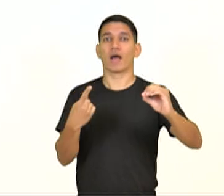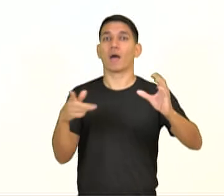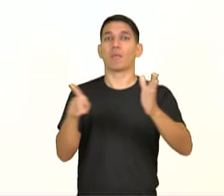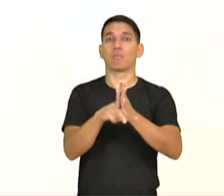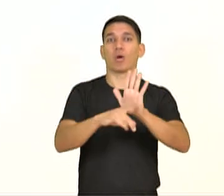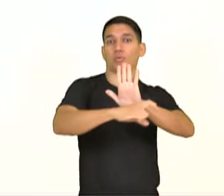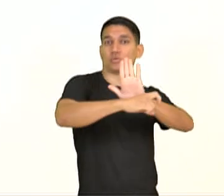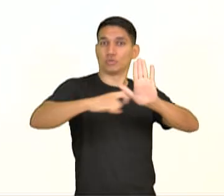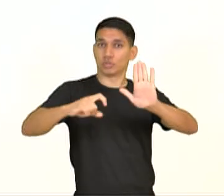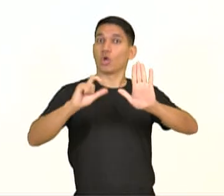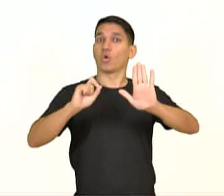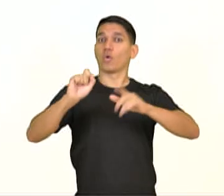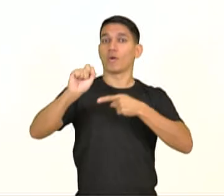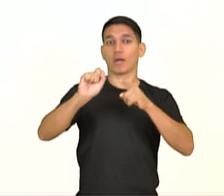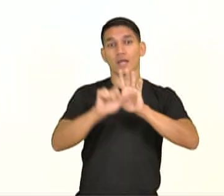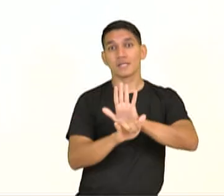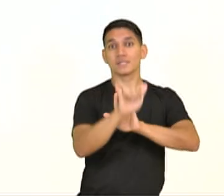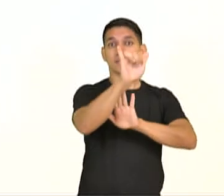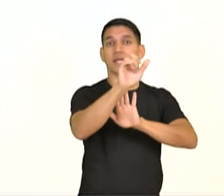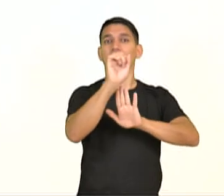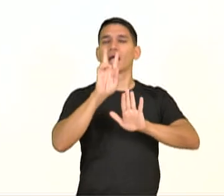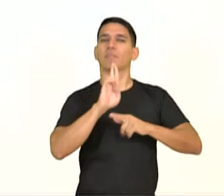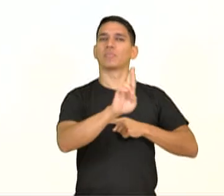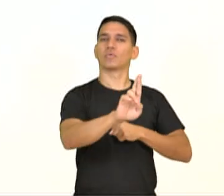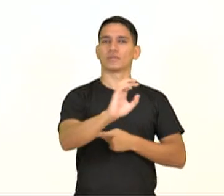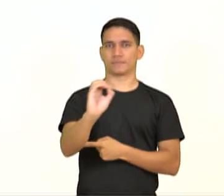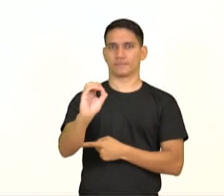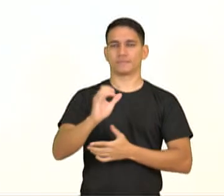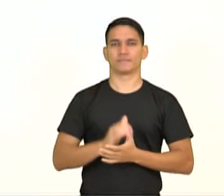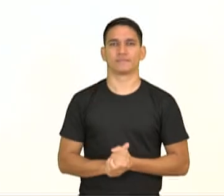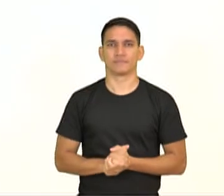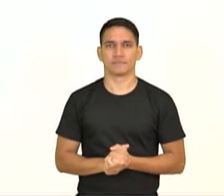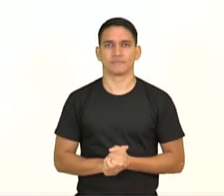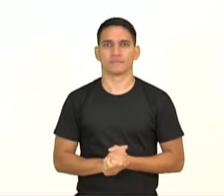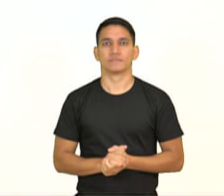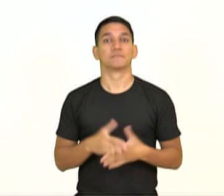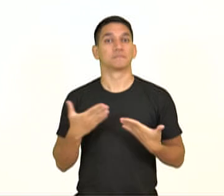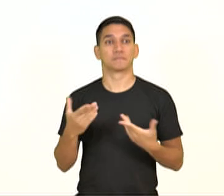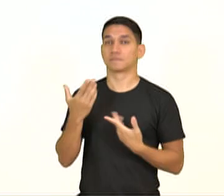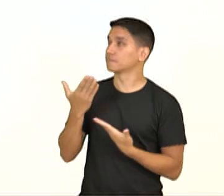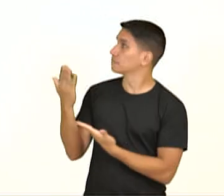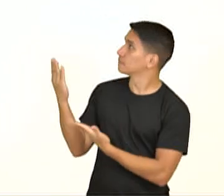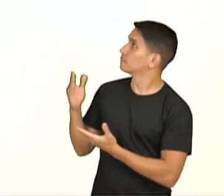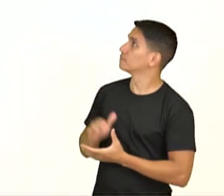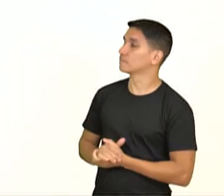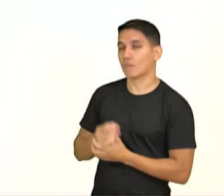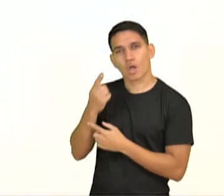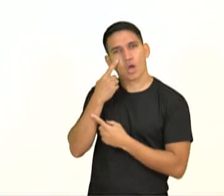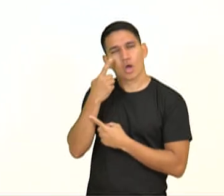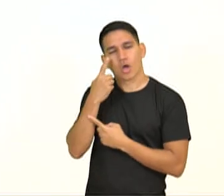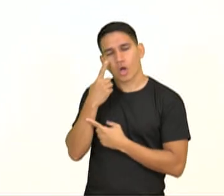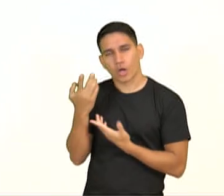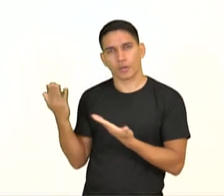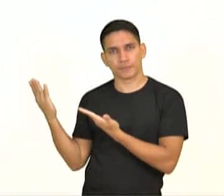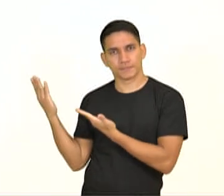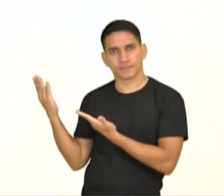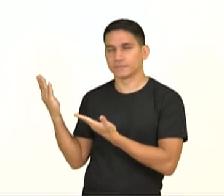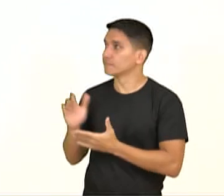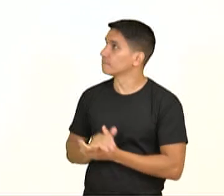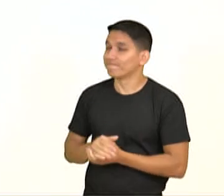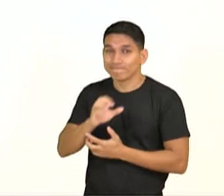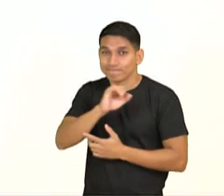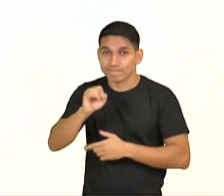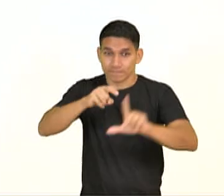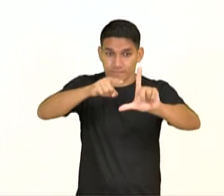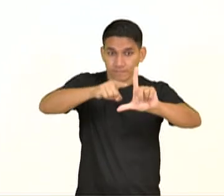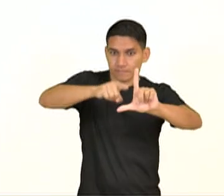cuja imagem vai ser zero, tá bom? Então, vamos lá. Olha só, observem aqui com a professora. Se o